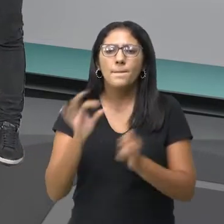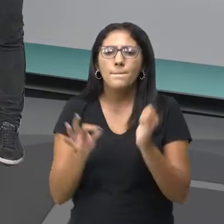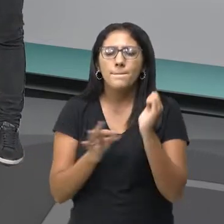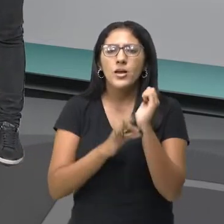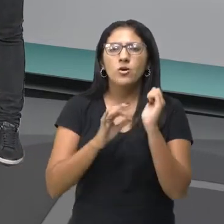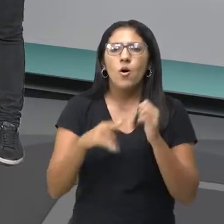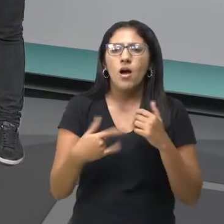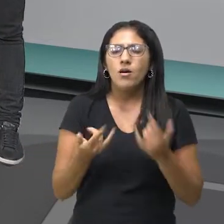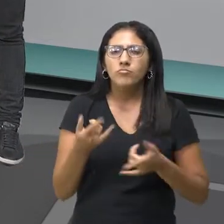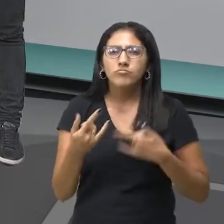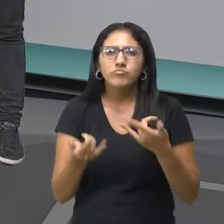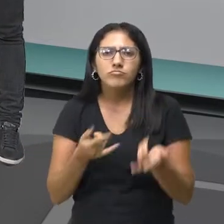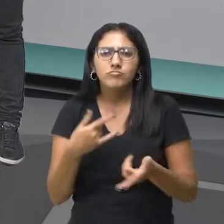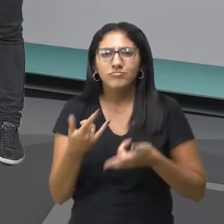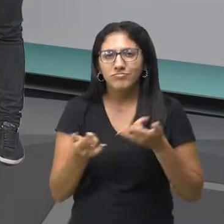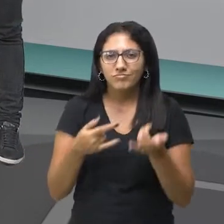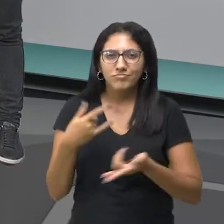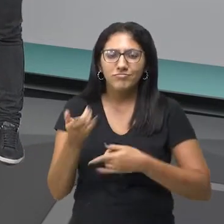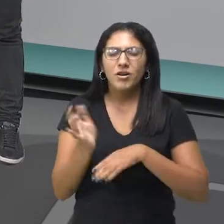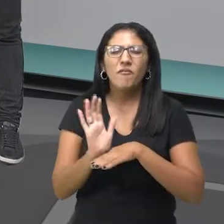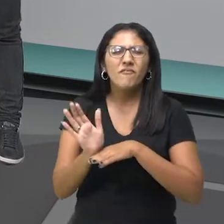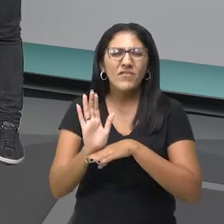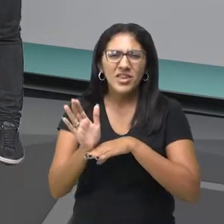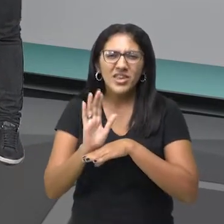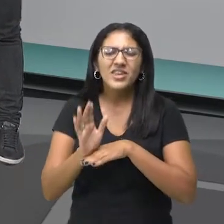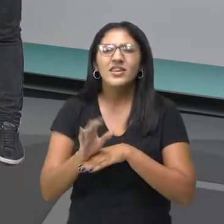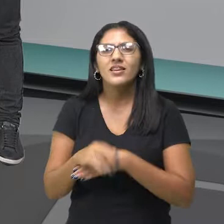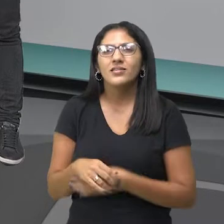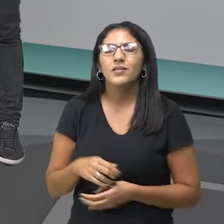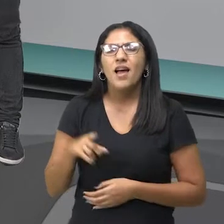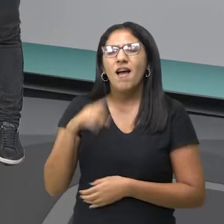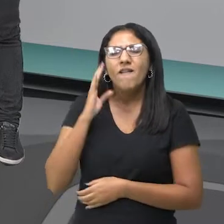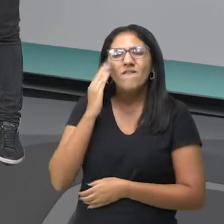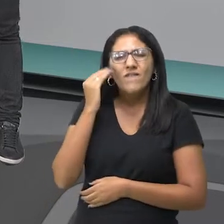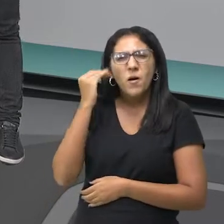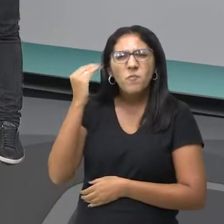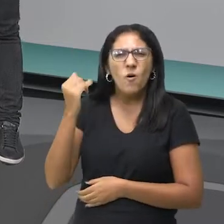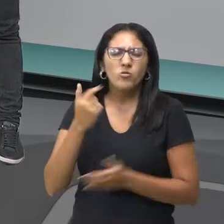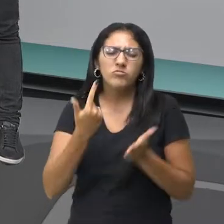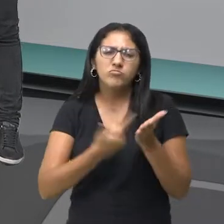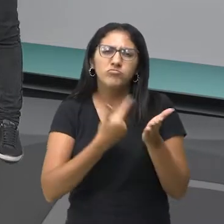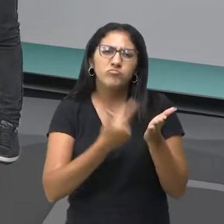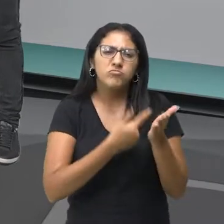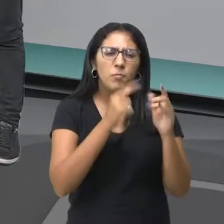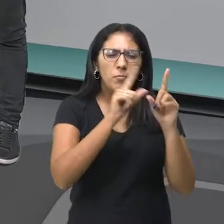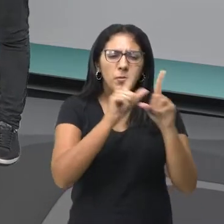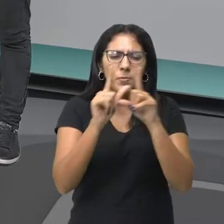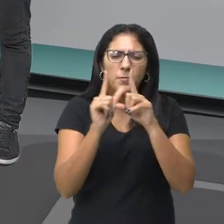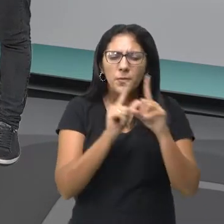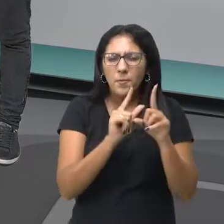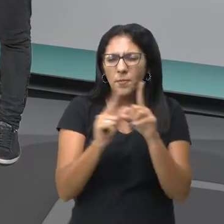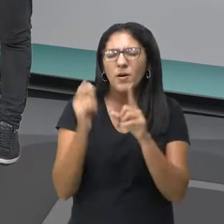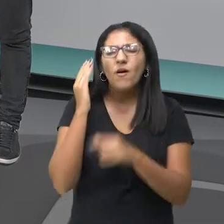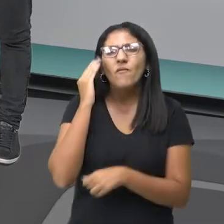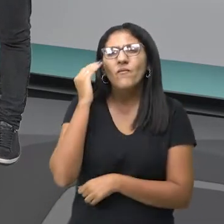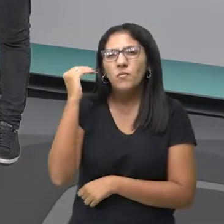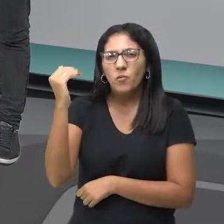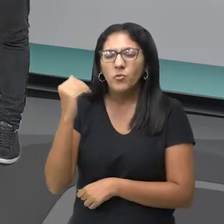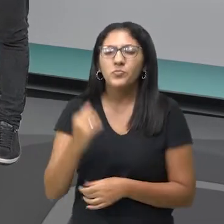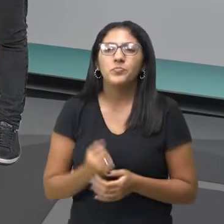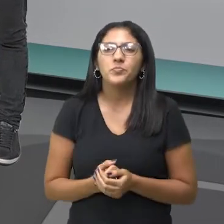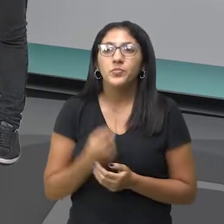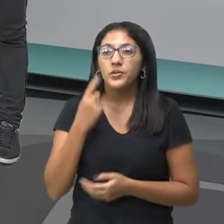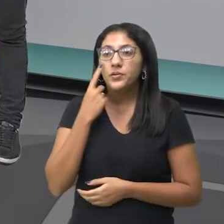o Homem-Aranha, certo? É um herói das histórias em quadrinhos. E aqui perceba que nessa